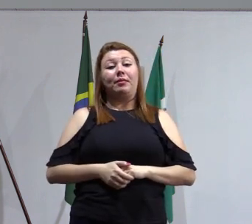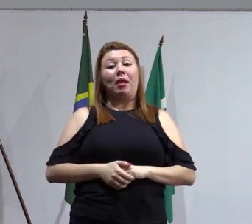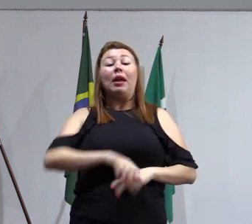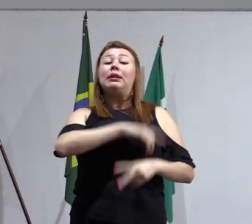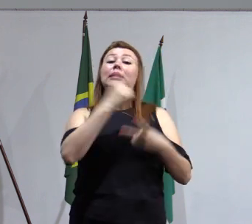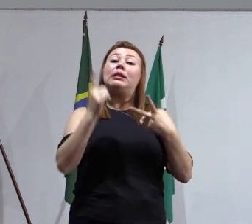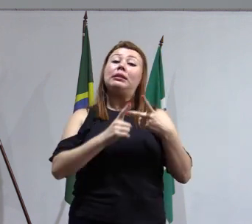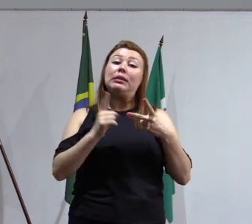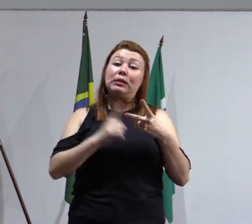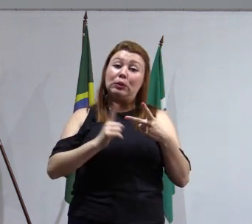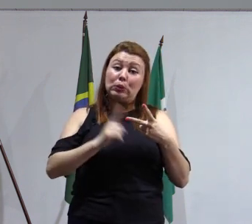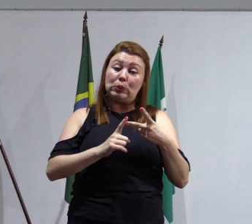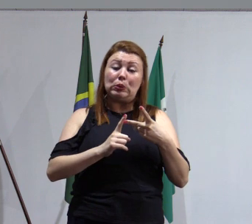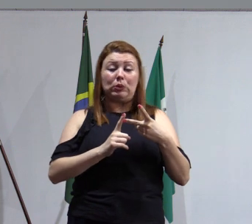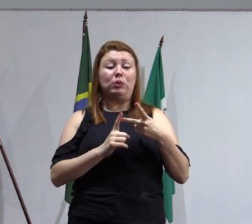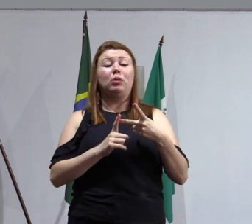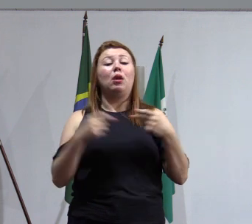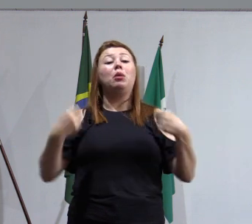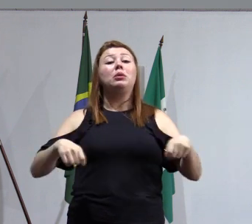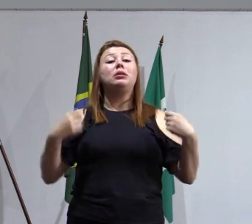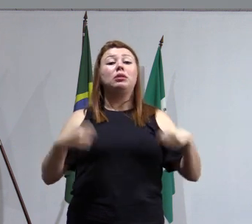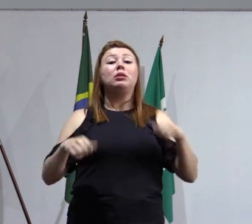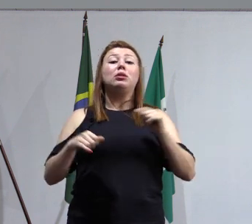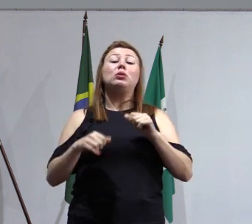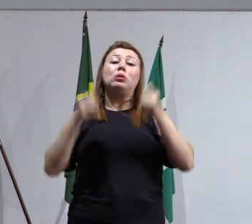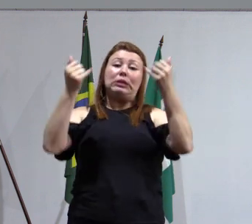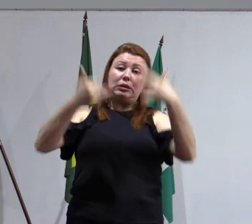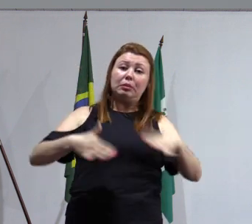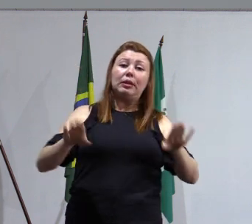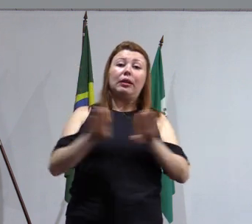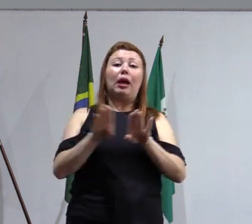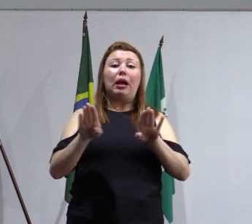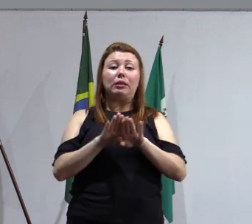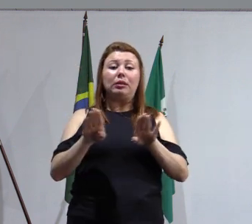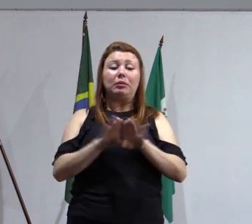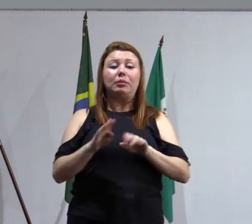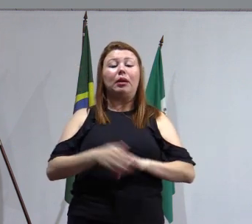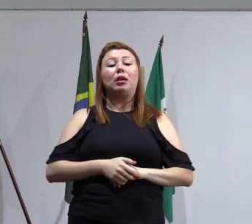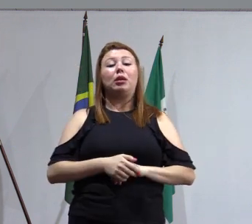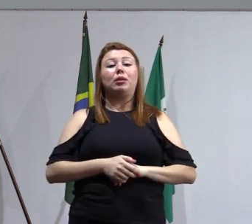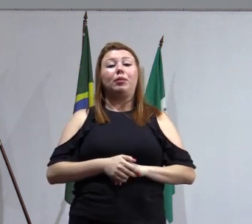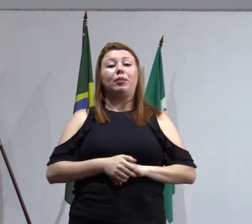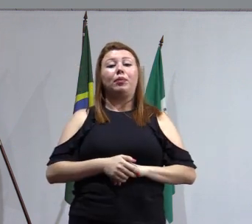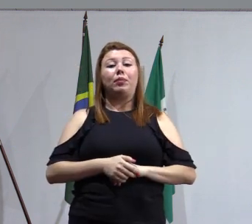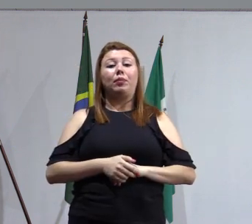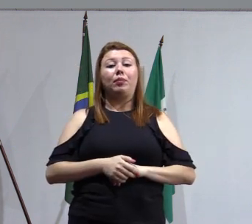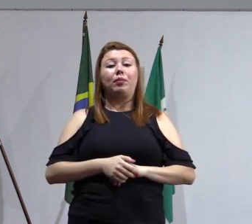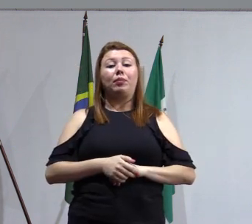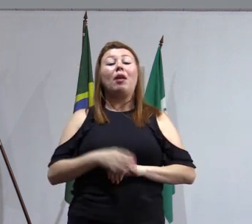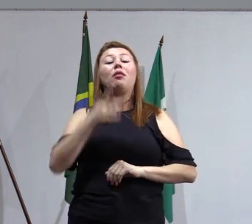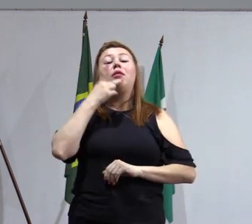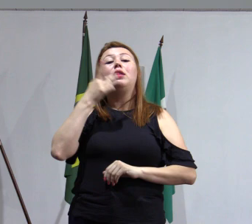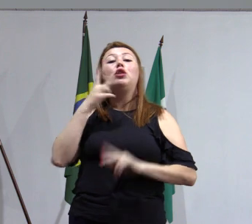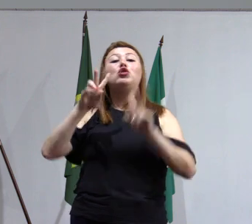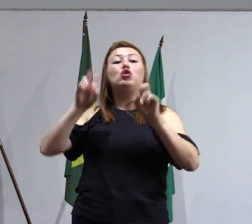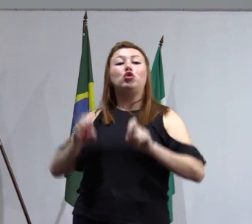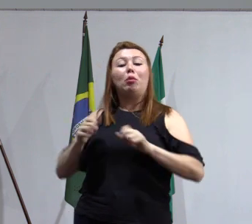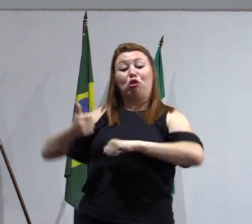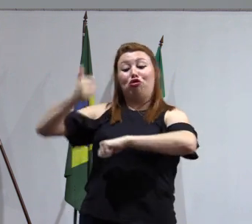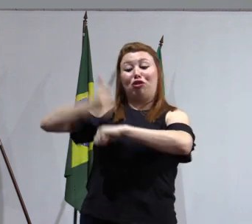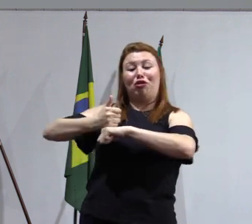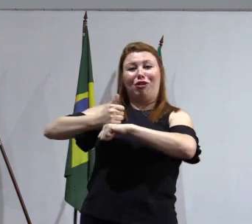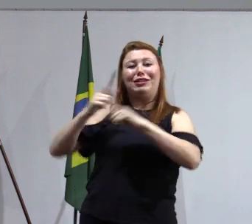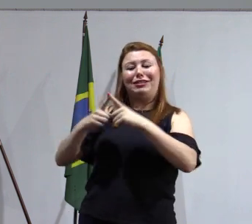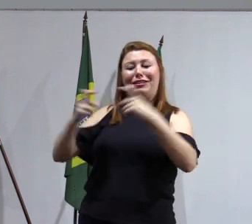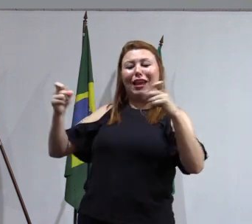queria contemplar aqui também a fala do diretor de Ciências Sociais Aplicadas,